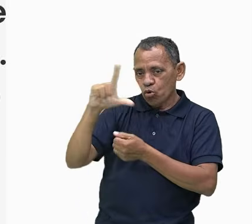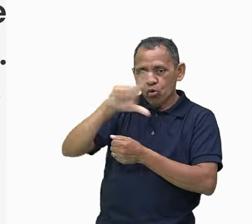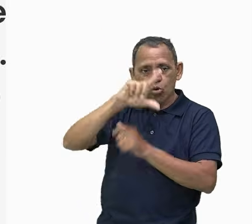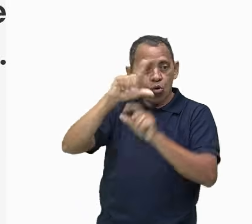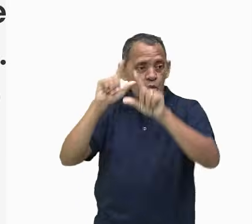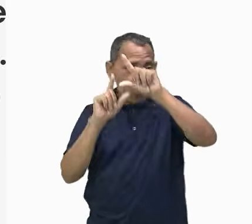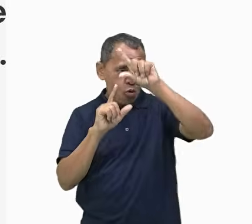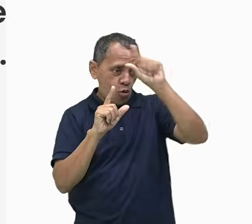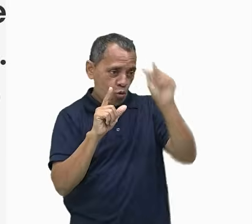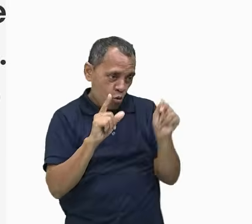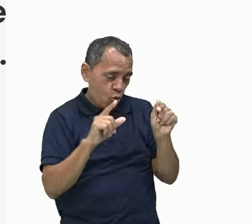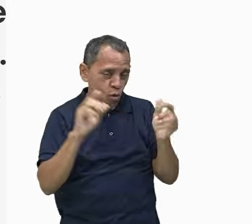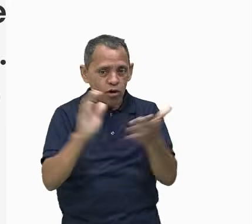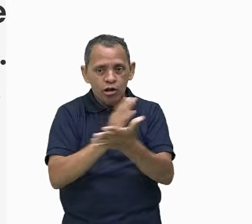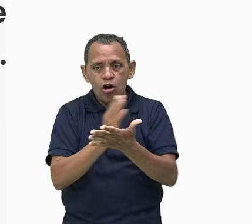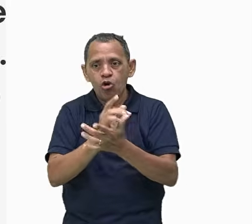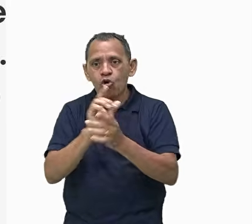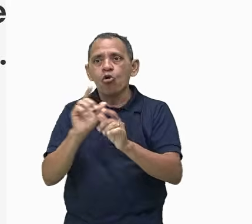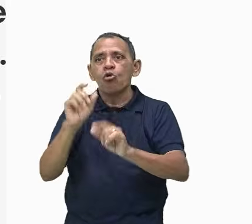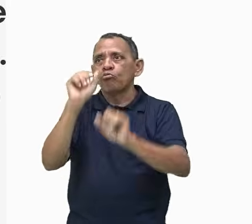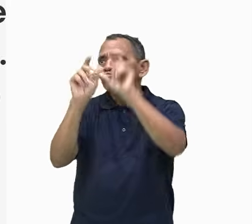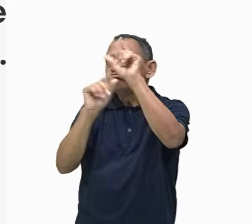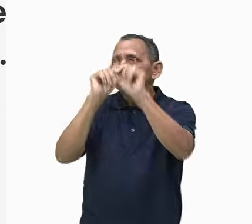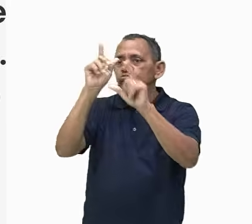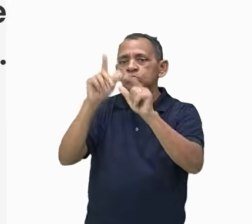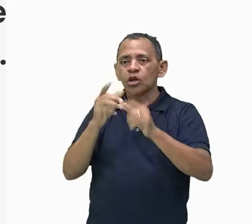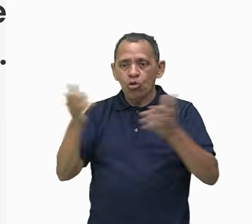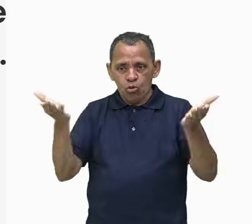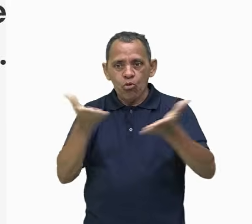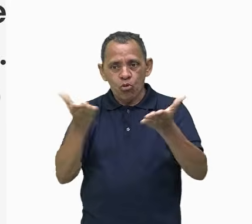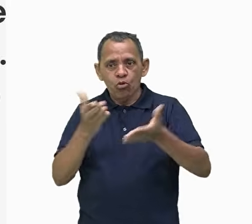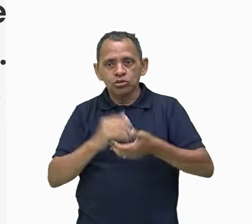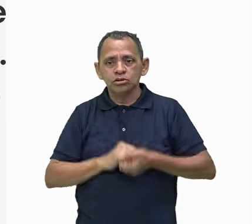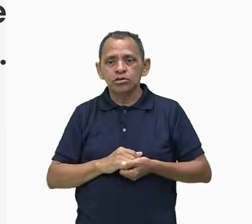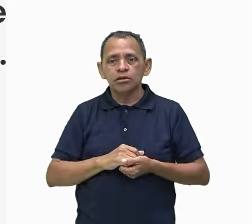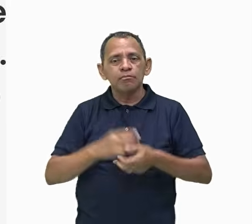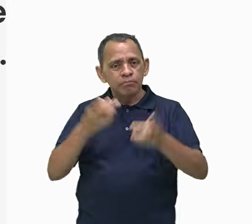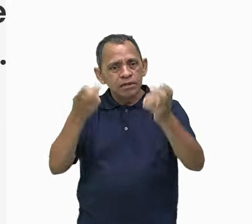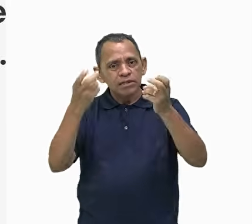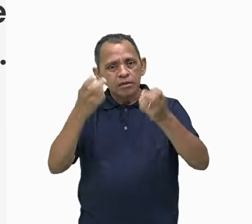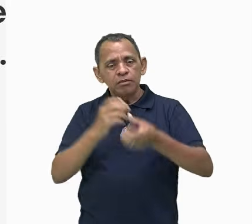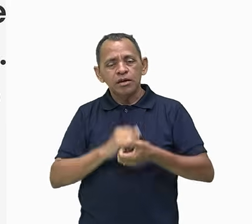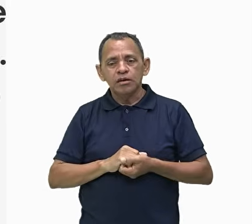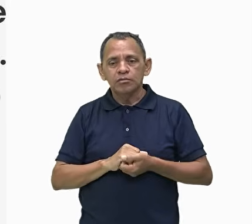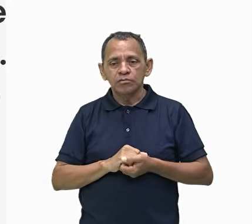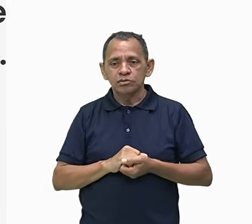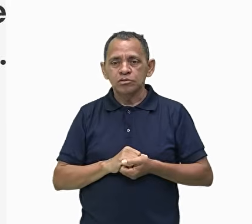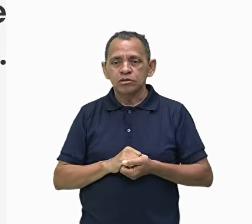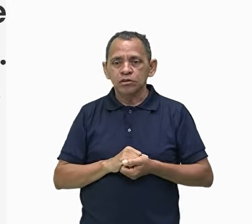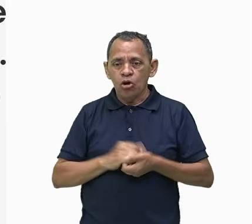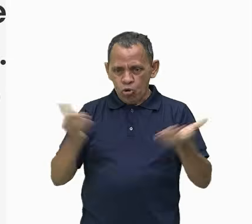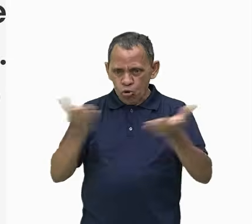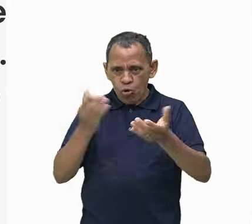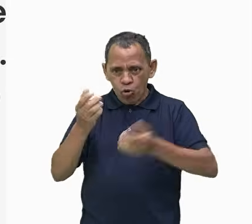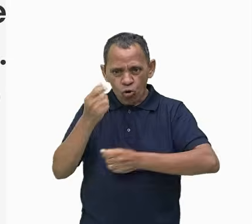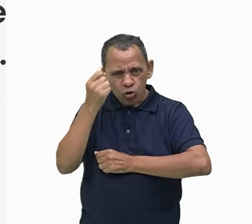algumas estrelas. Hoje em dia a gente acha meio difícil se localizar, né? Mesmo tendo